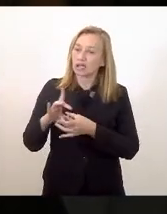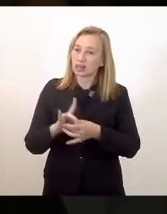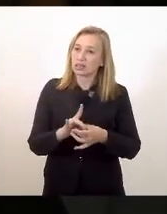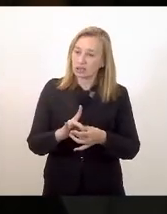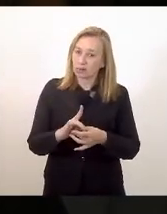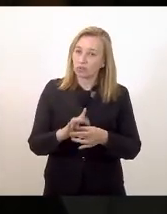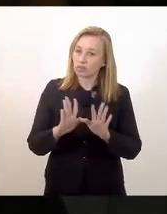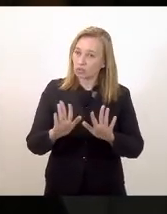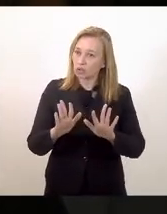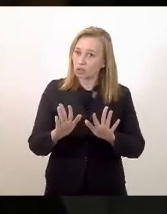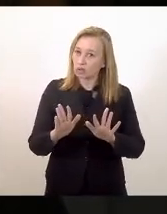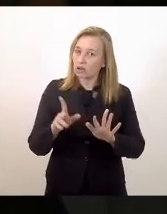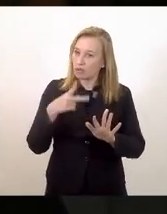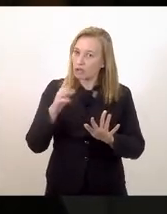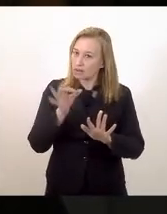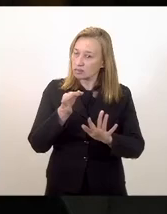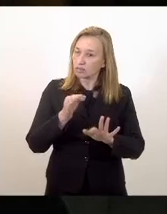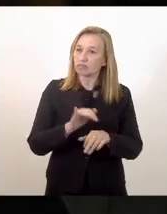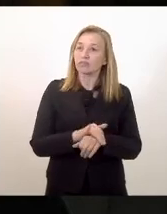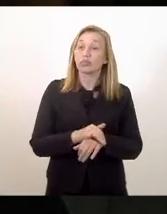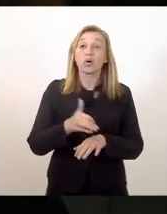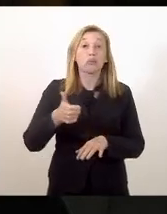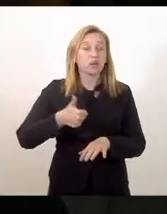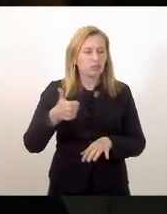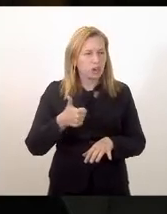tratar do seguinte prisma, né? Primeiro,